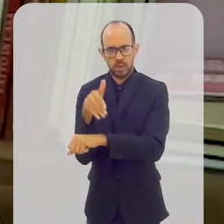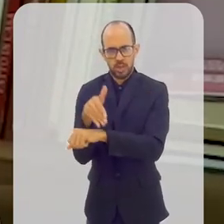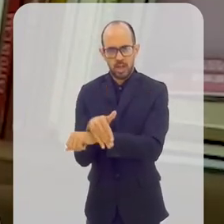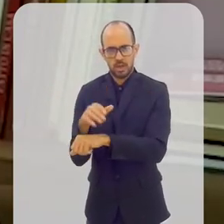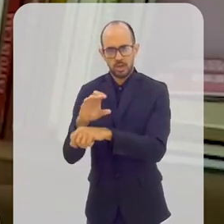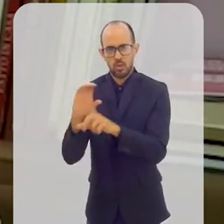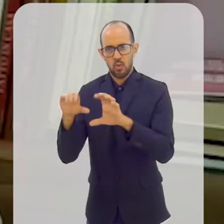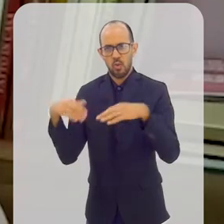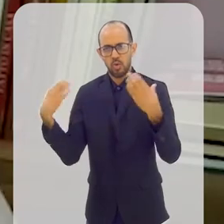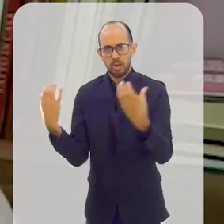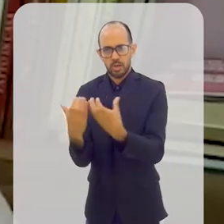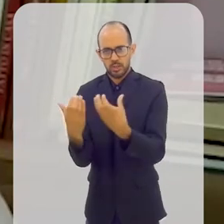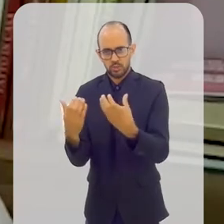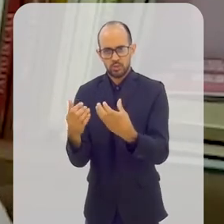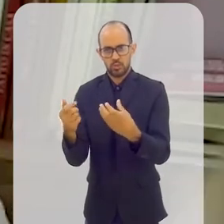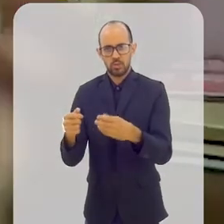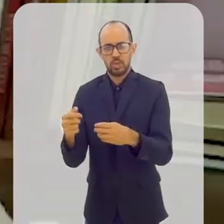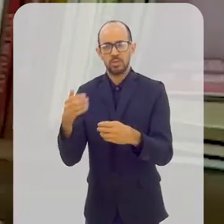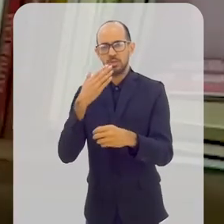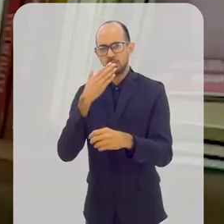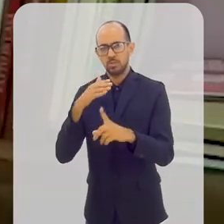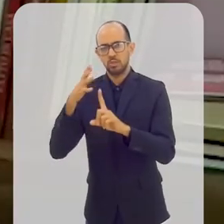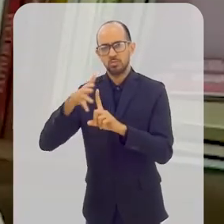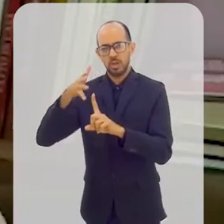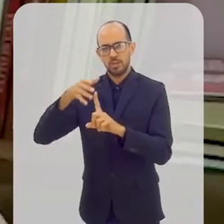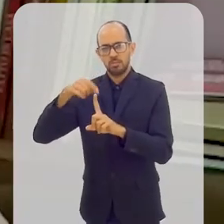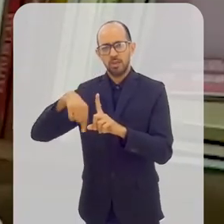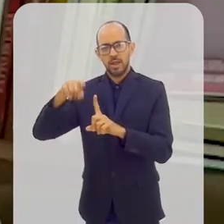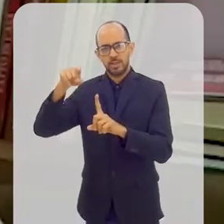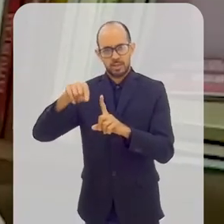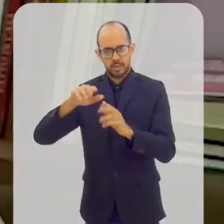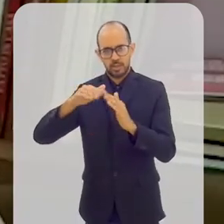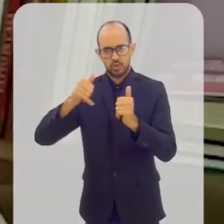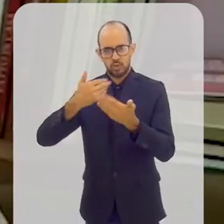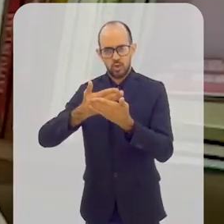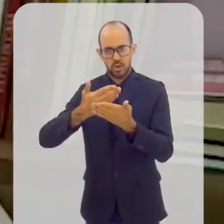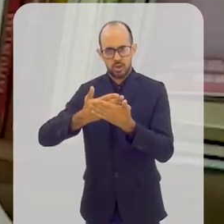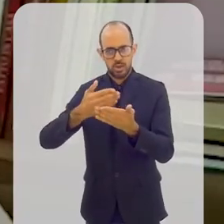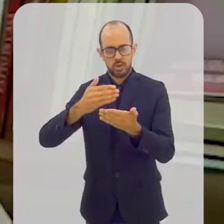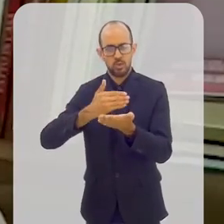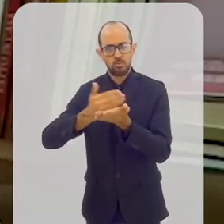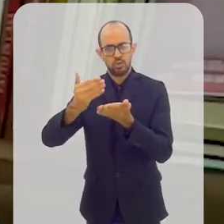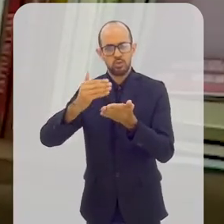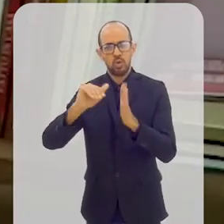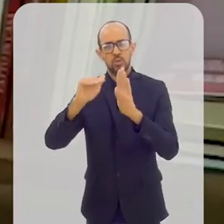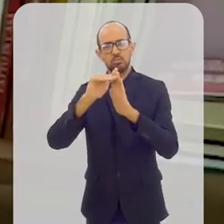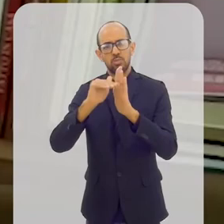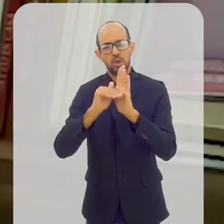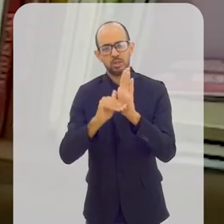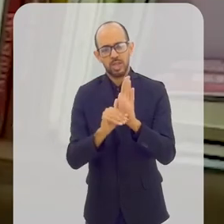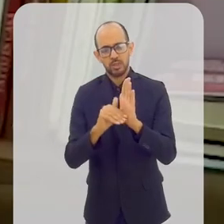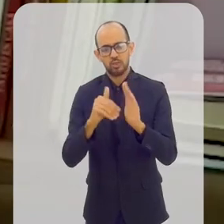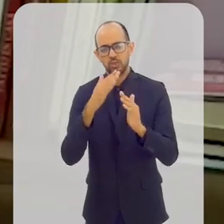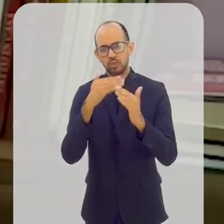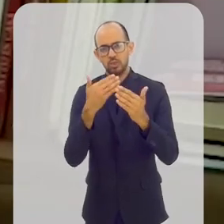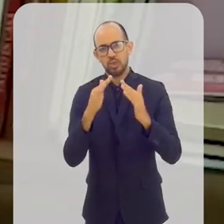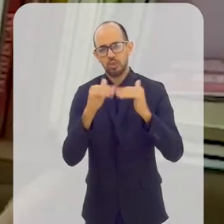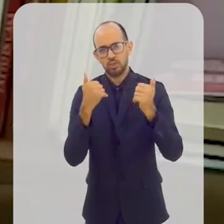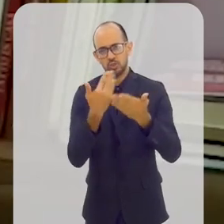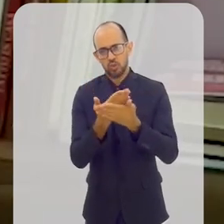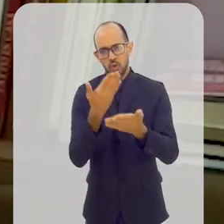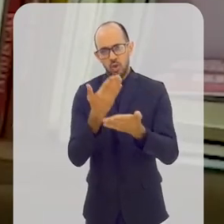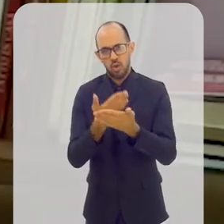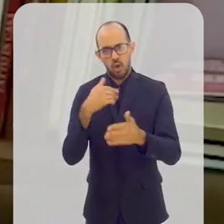frequentarem o congresso. E levamos palestrantes para essa escola. A partir dali, começou um processo de escola lixo zero. Essa é a